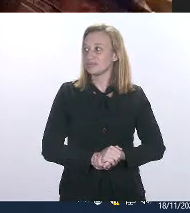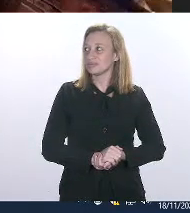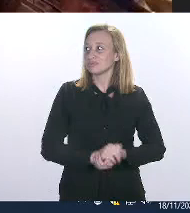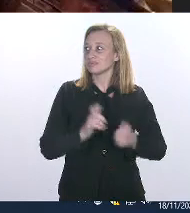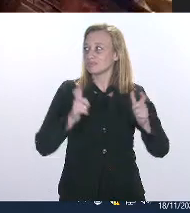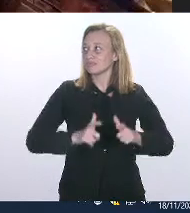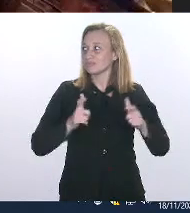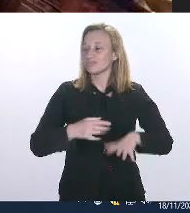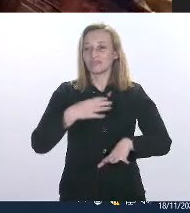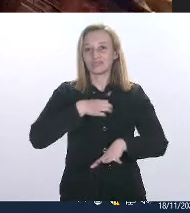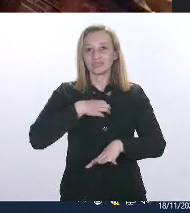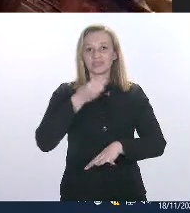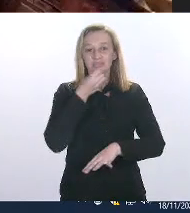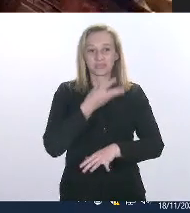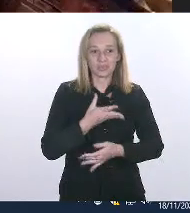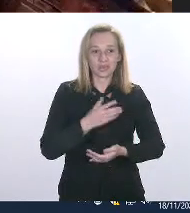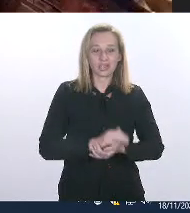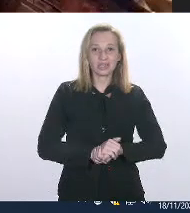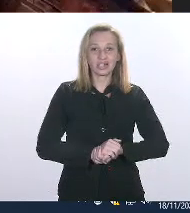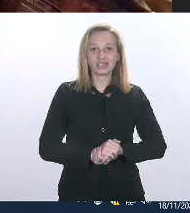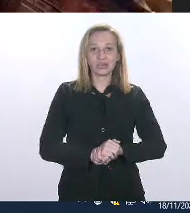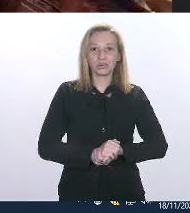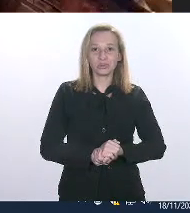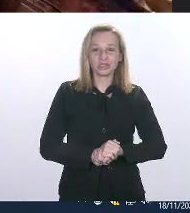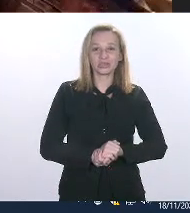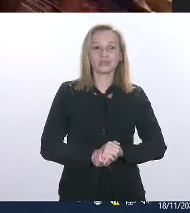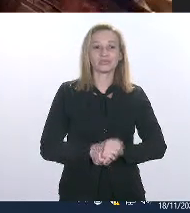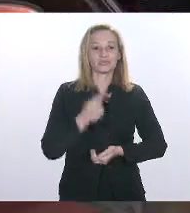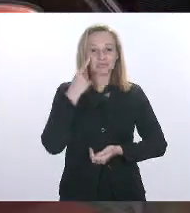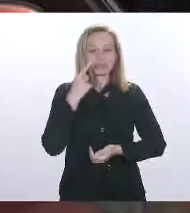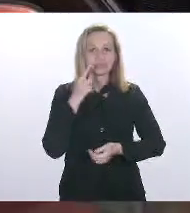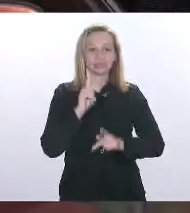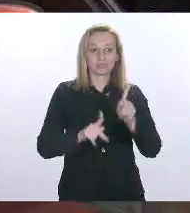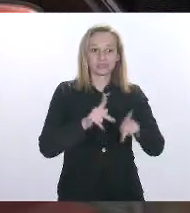muito bem, vejo que representa aqui toda a população.